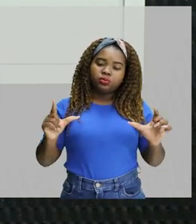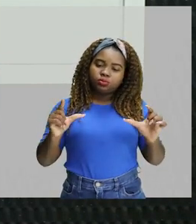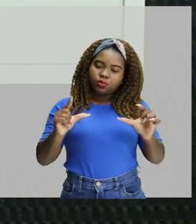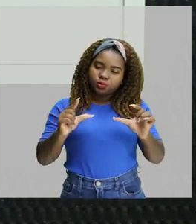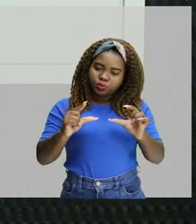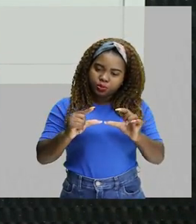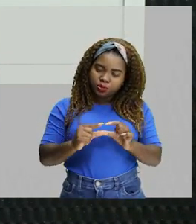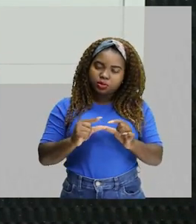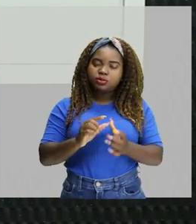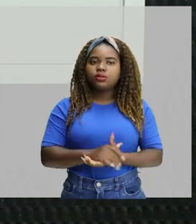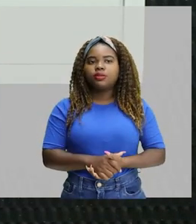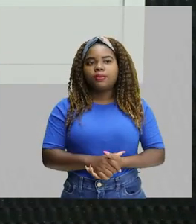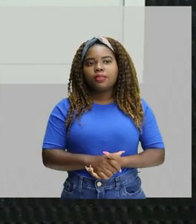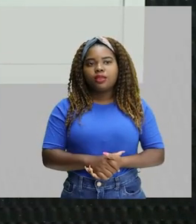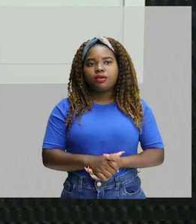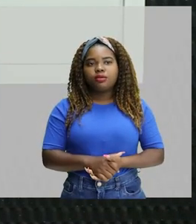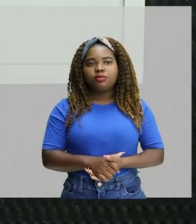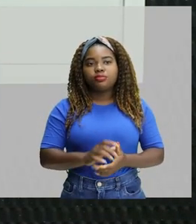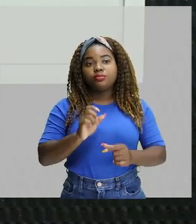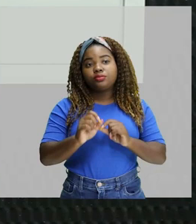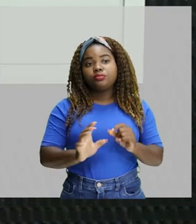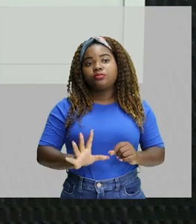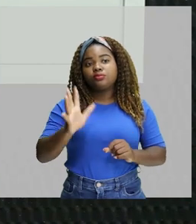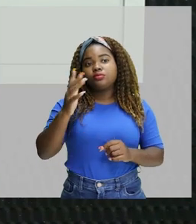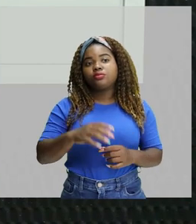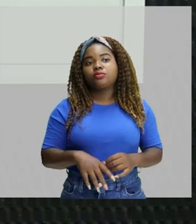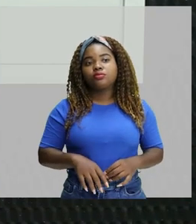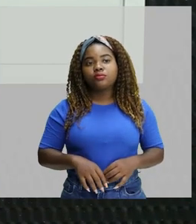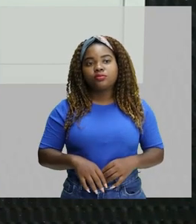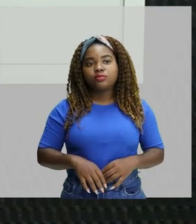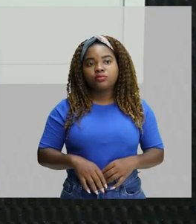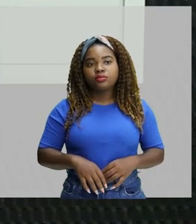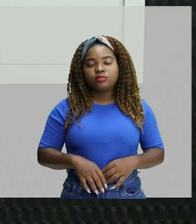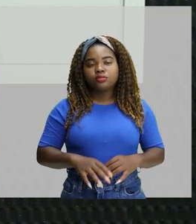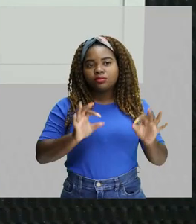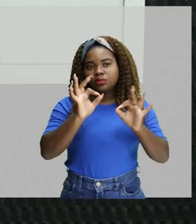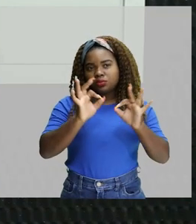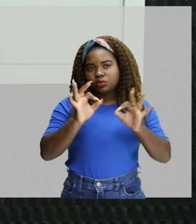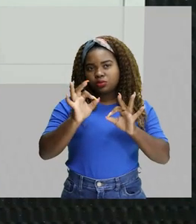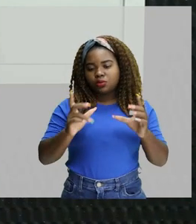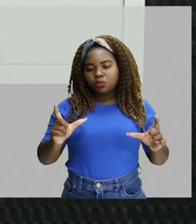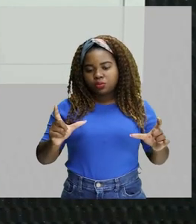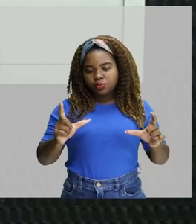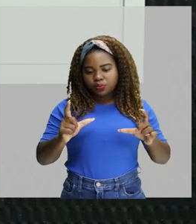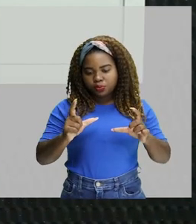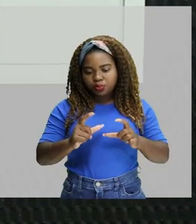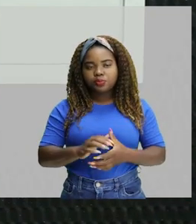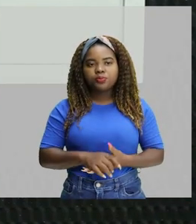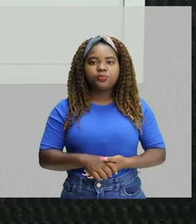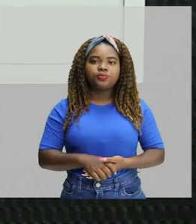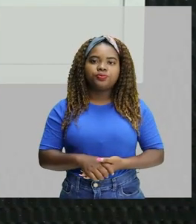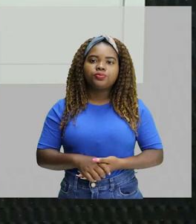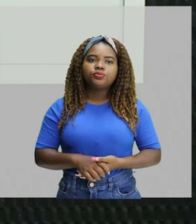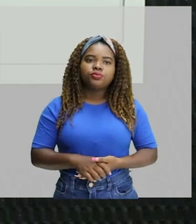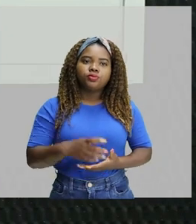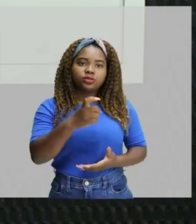polinômio tá então o que que acontece vamos deixar esse polinômio menor ou na sua forma reduzida ó